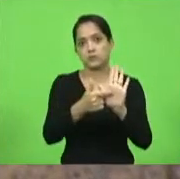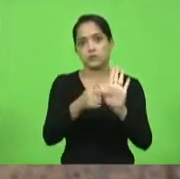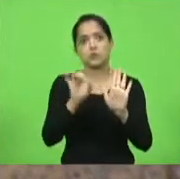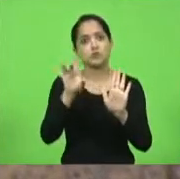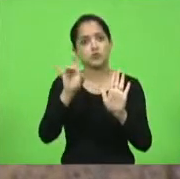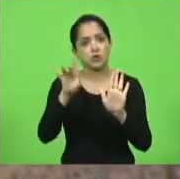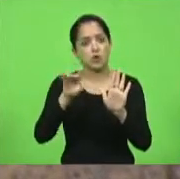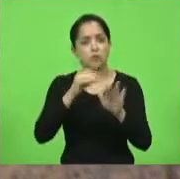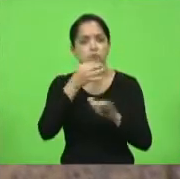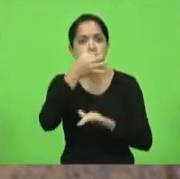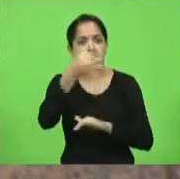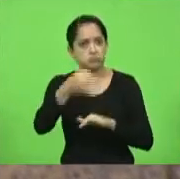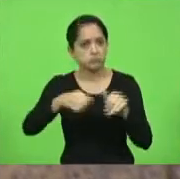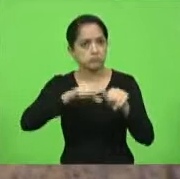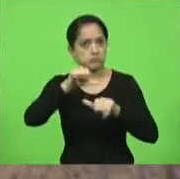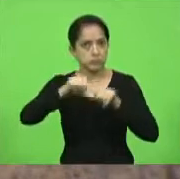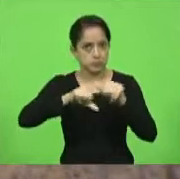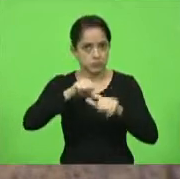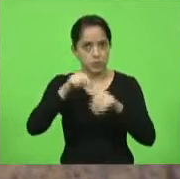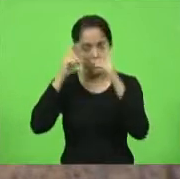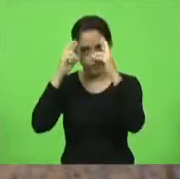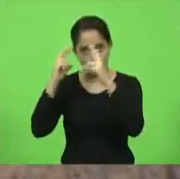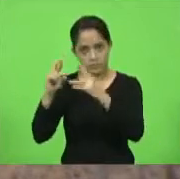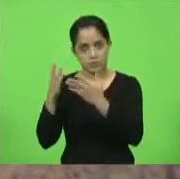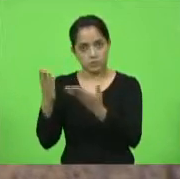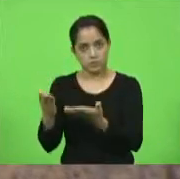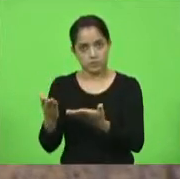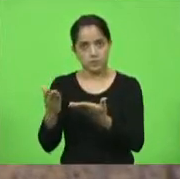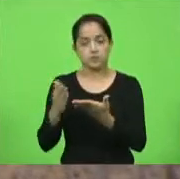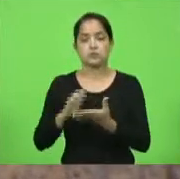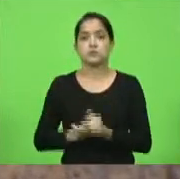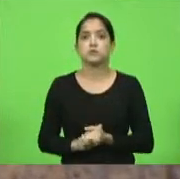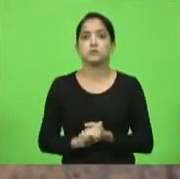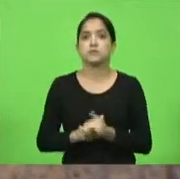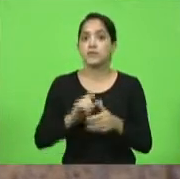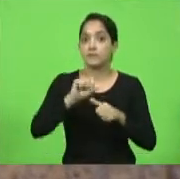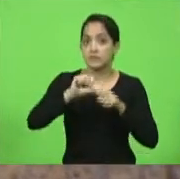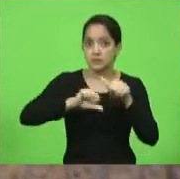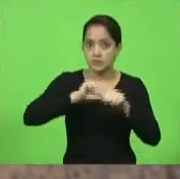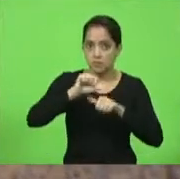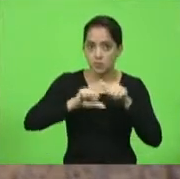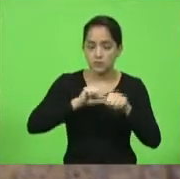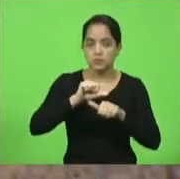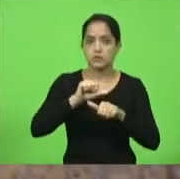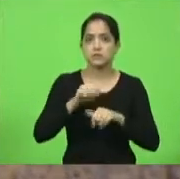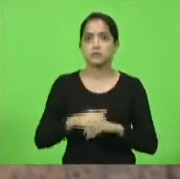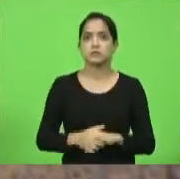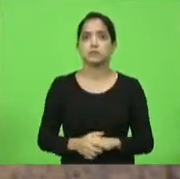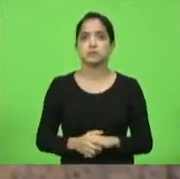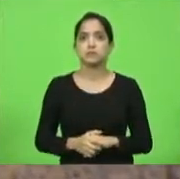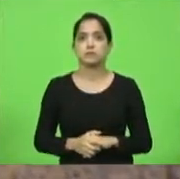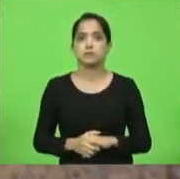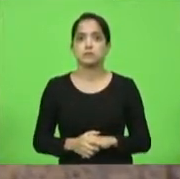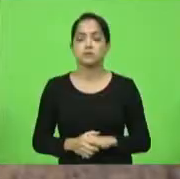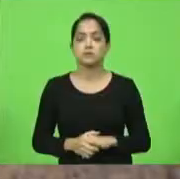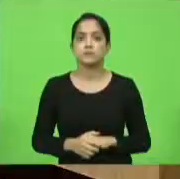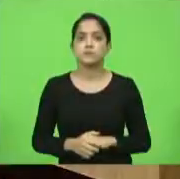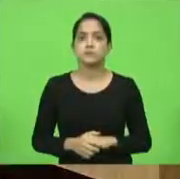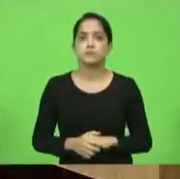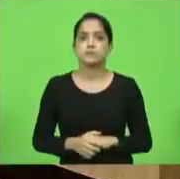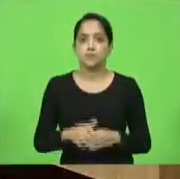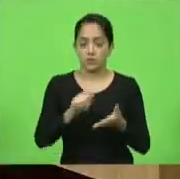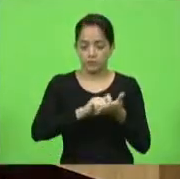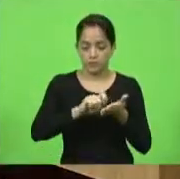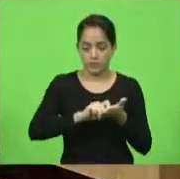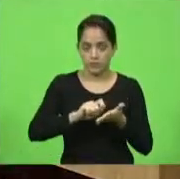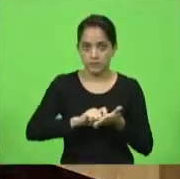essa sugestão respeitosamente aos deputados para que a gente pudesse fazer essa alteração nas próximas indicações. Vou anotar a questão de